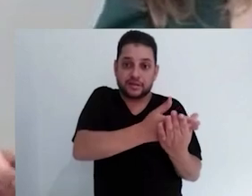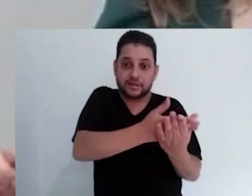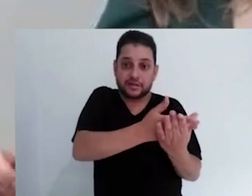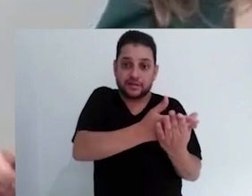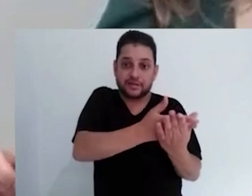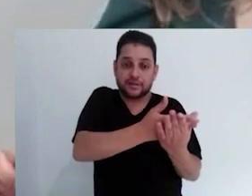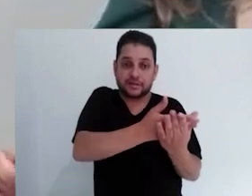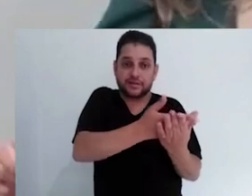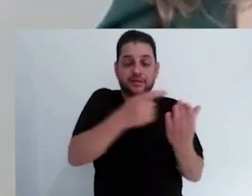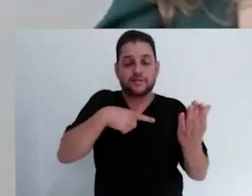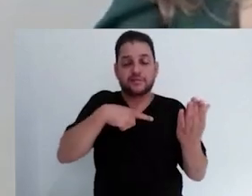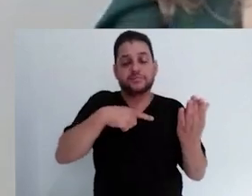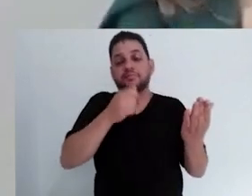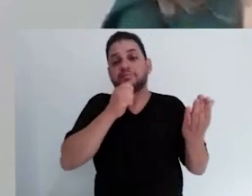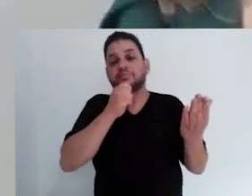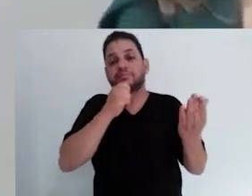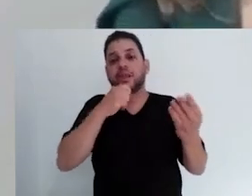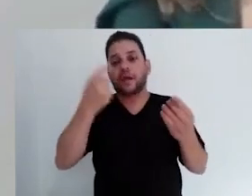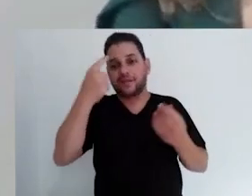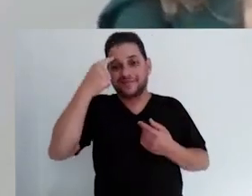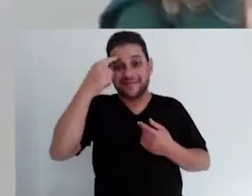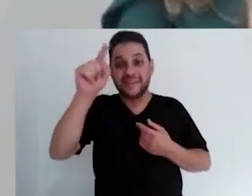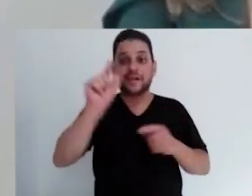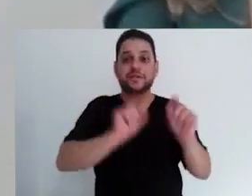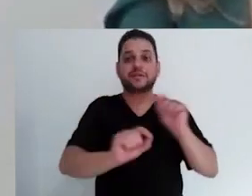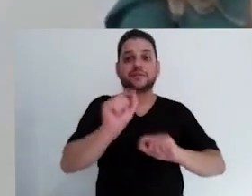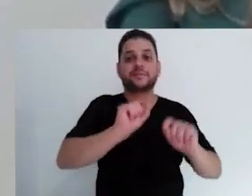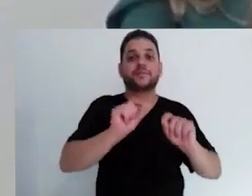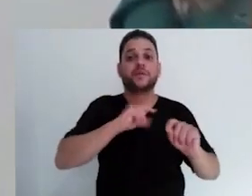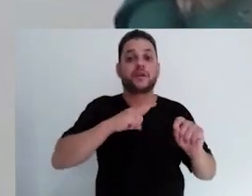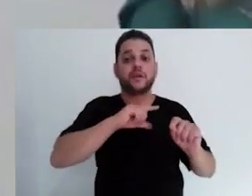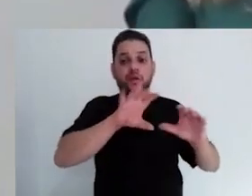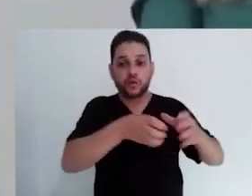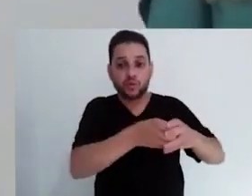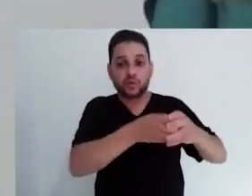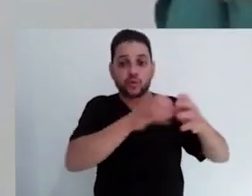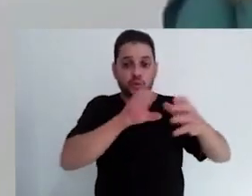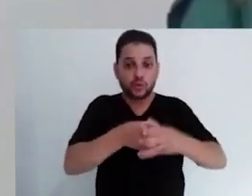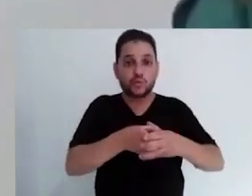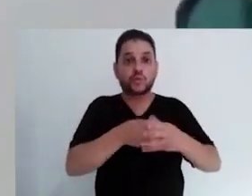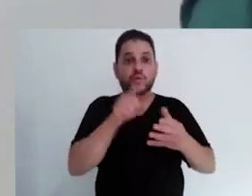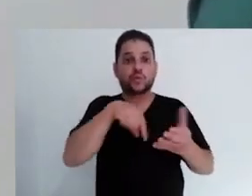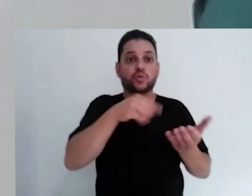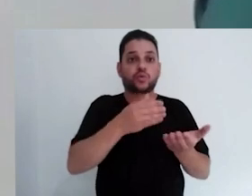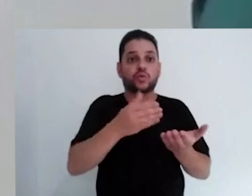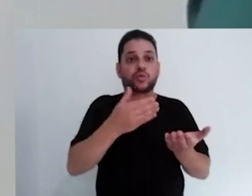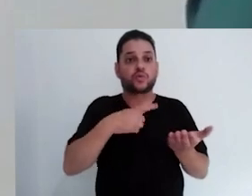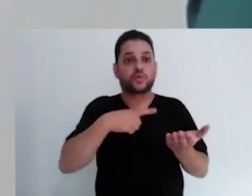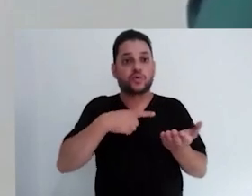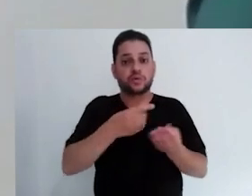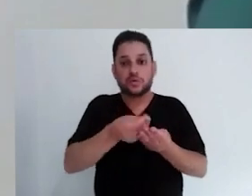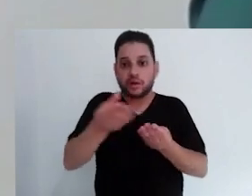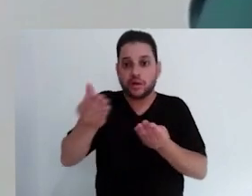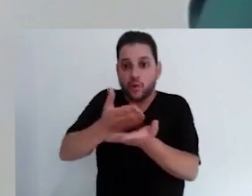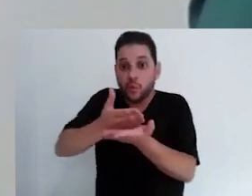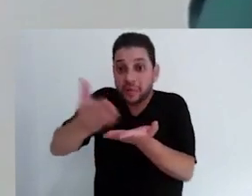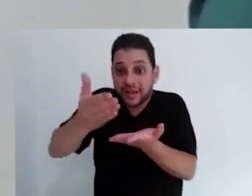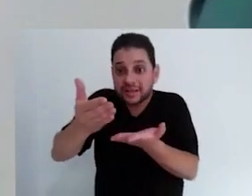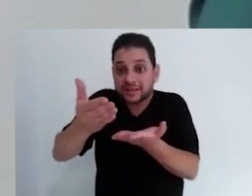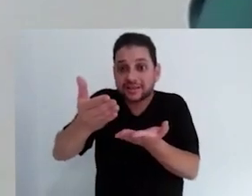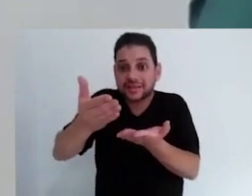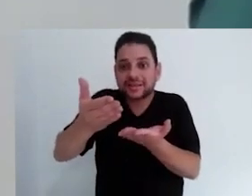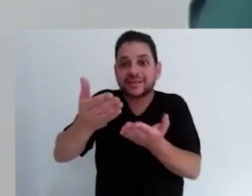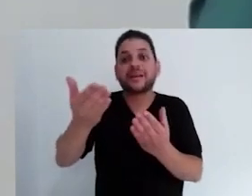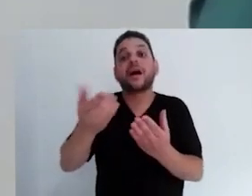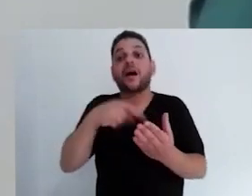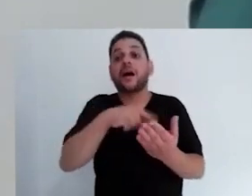de que, a ideia, pelo menos, é de que os núcleos passem a receber processos desde a distribuição inicial, e o processo tramite